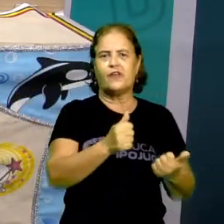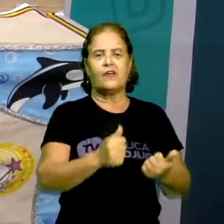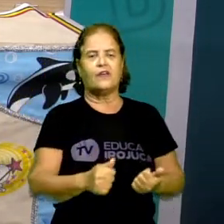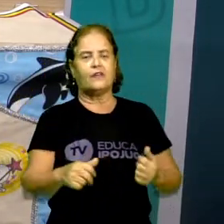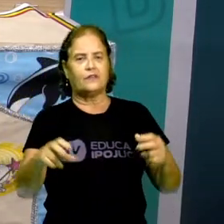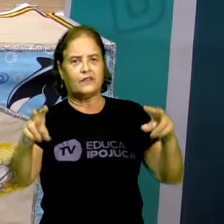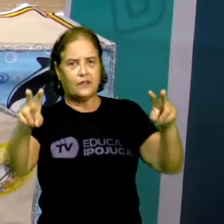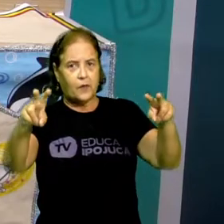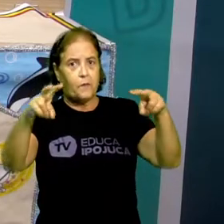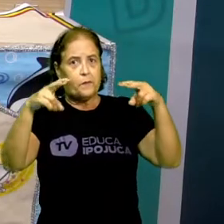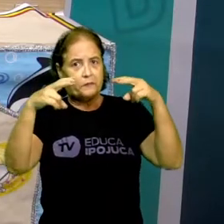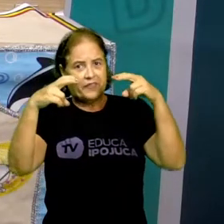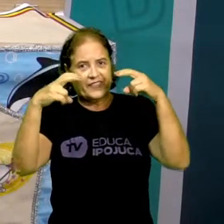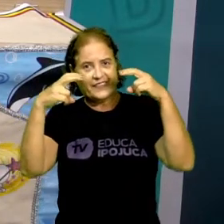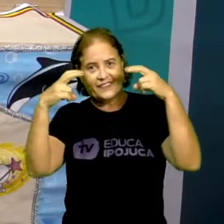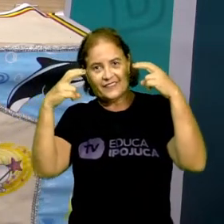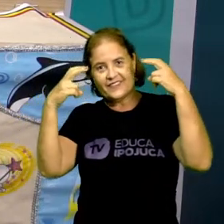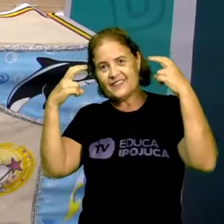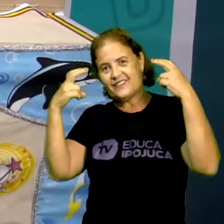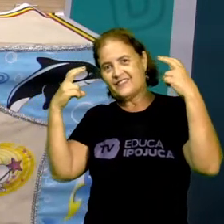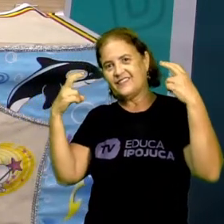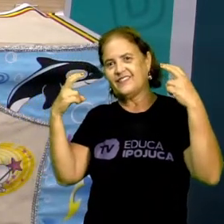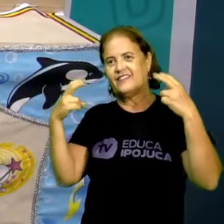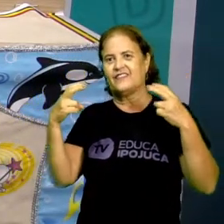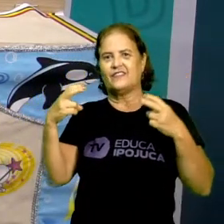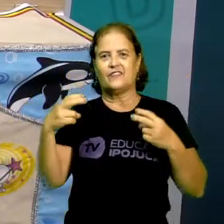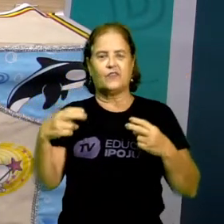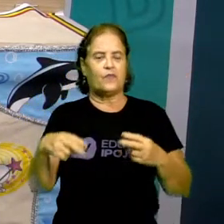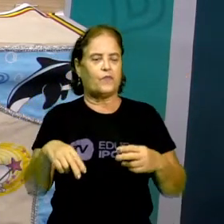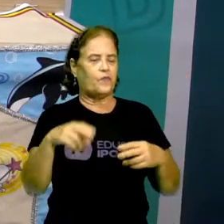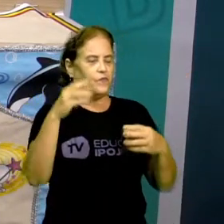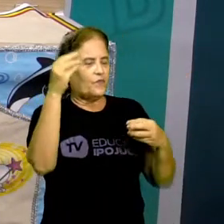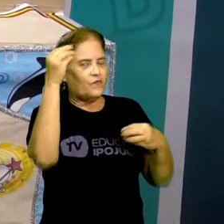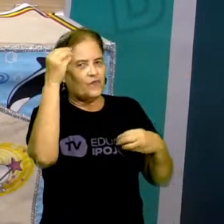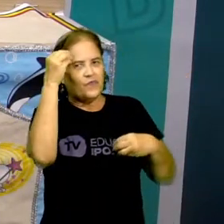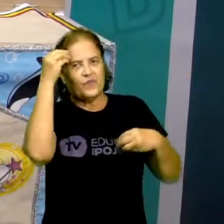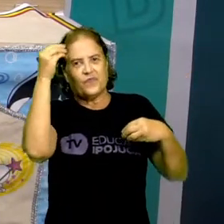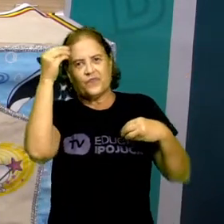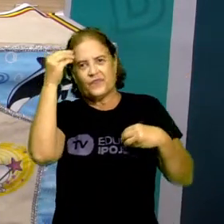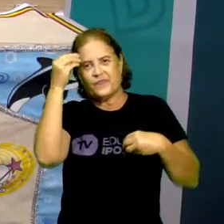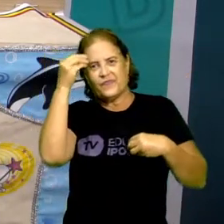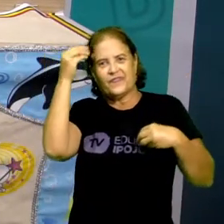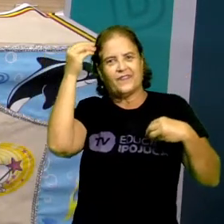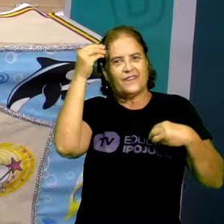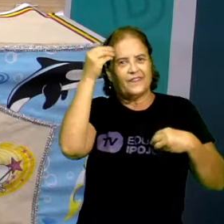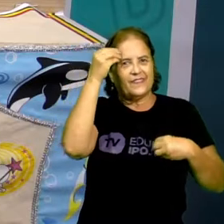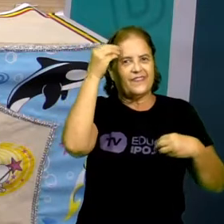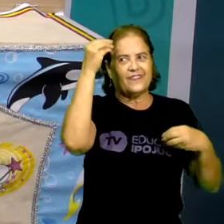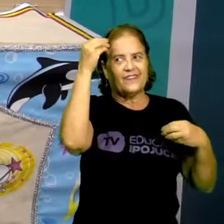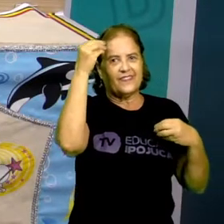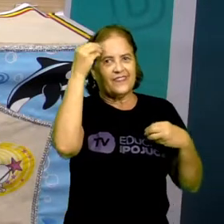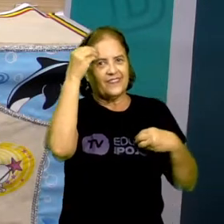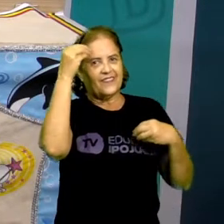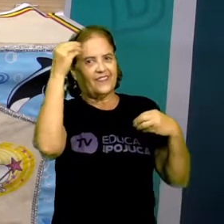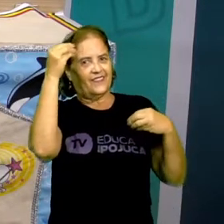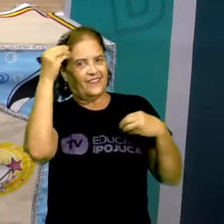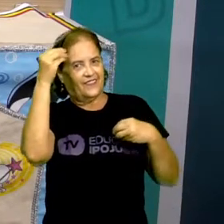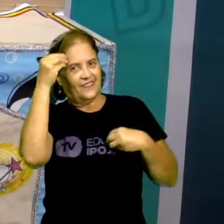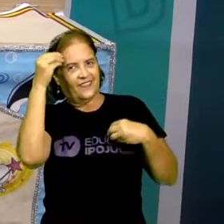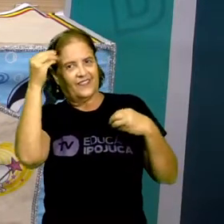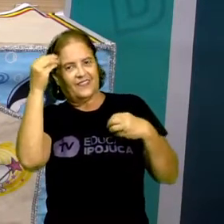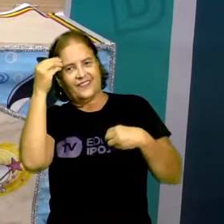Vamos lá, preste atenção, que jamais ela vai sair do seu